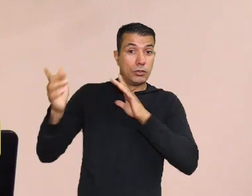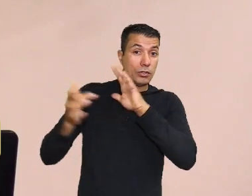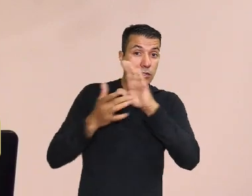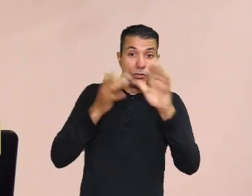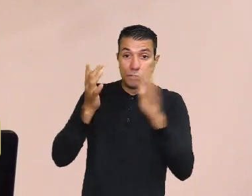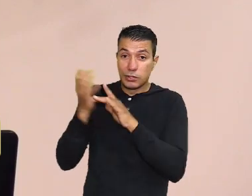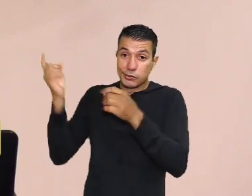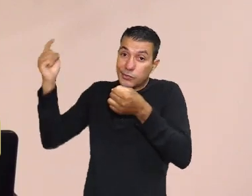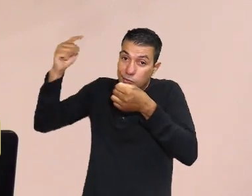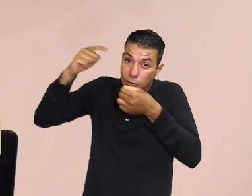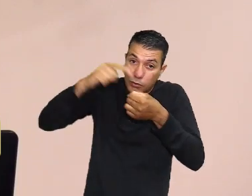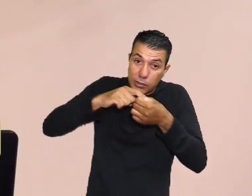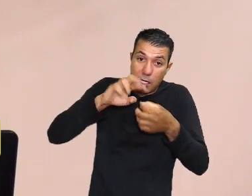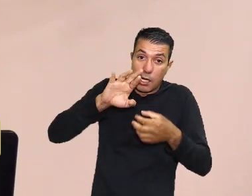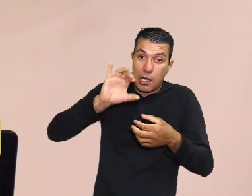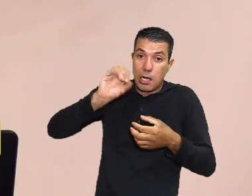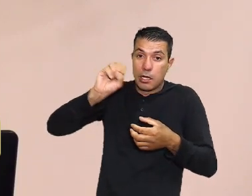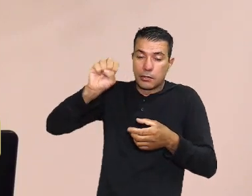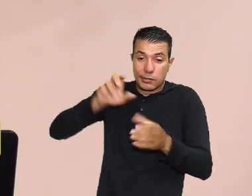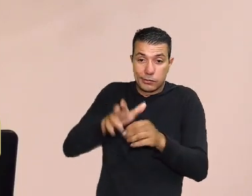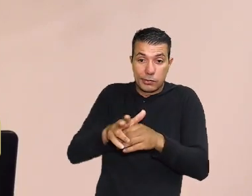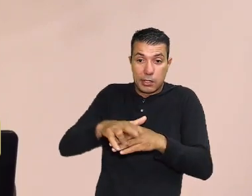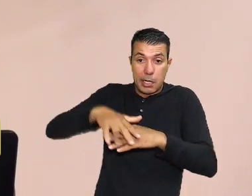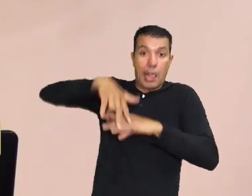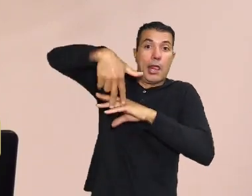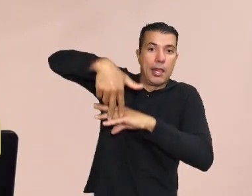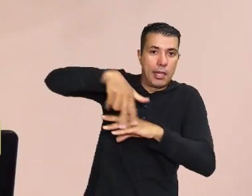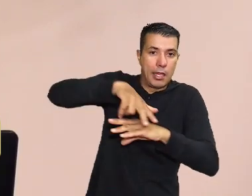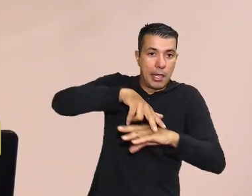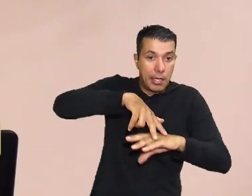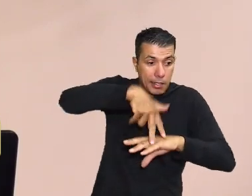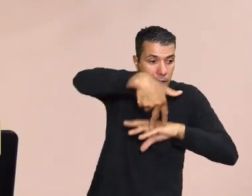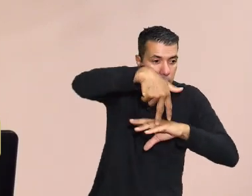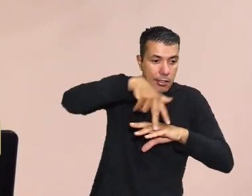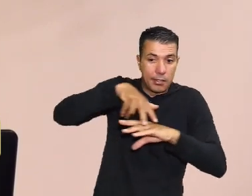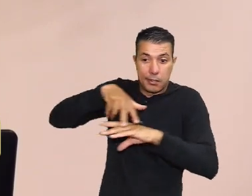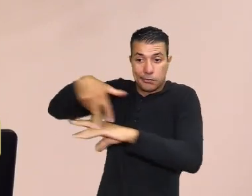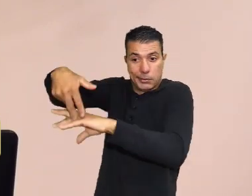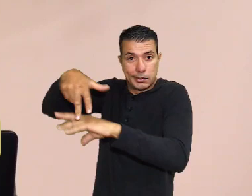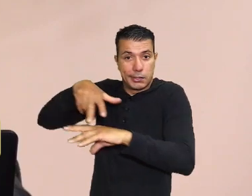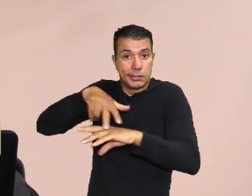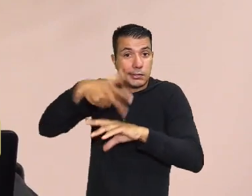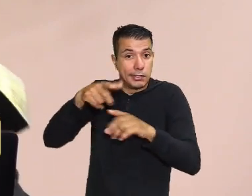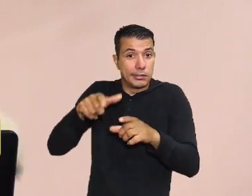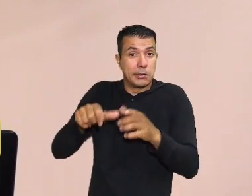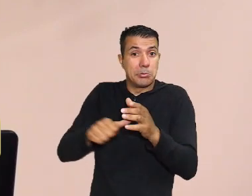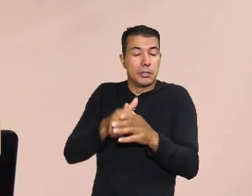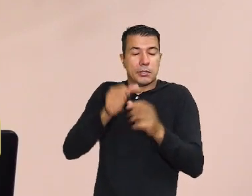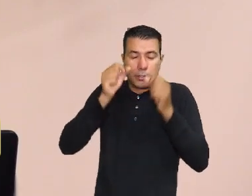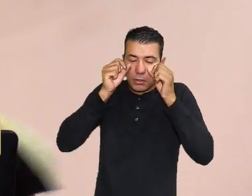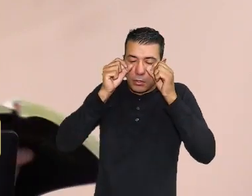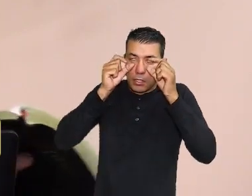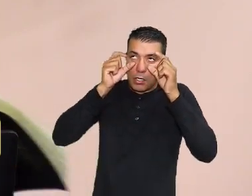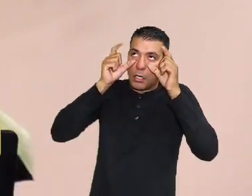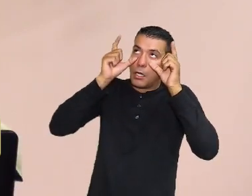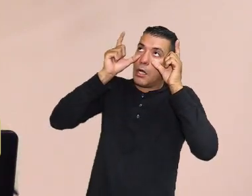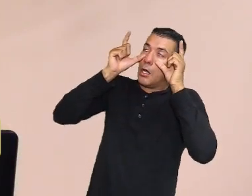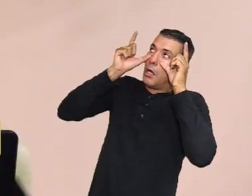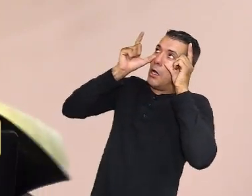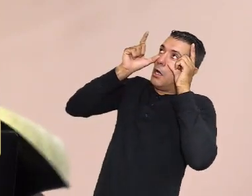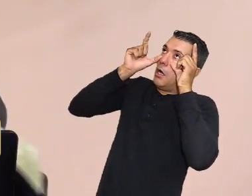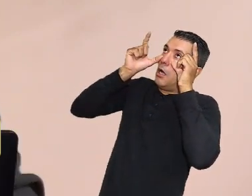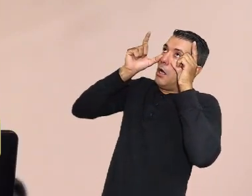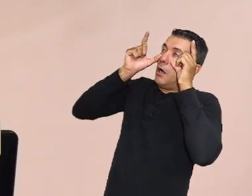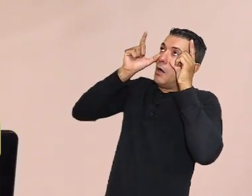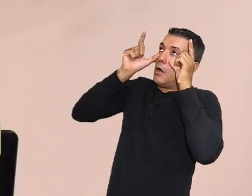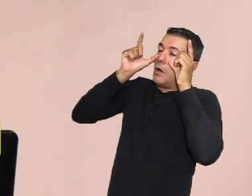Jesus voltar, a Rose será ressuscitada primeiro. A Rose será ressuscitada e ela vai abrir os olhos, vai ser, a Bíblia diz que